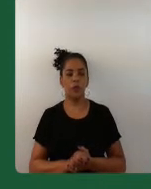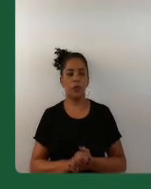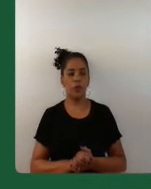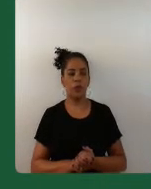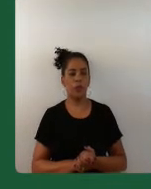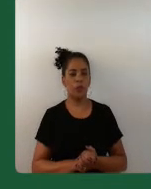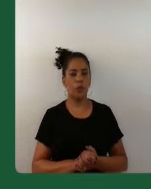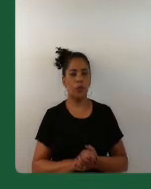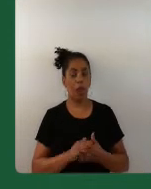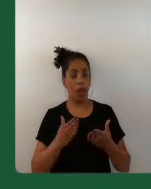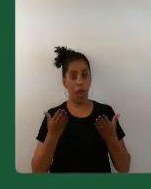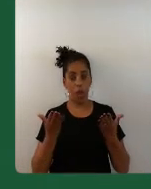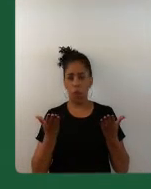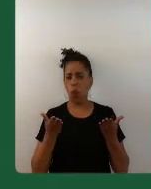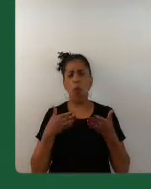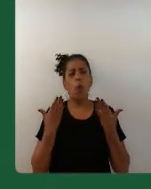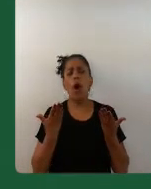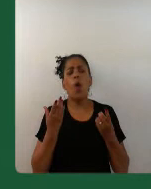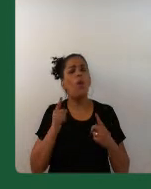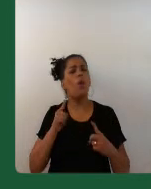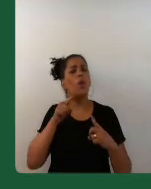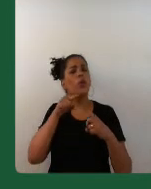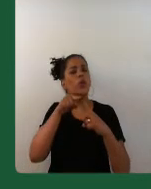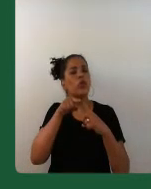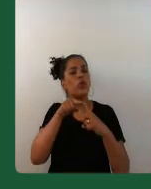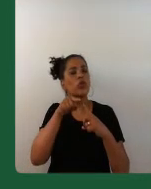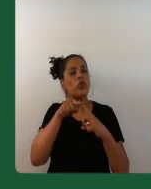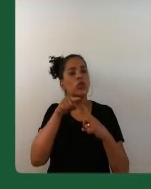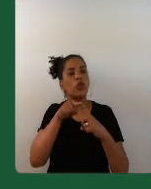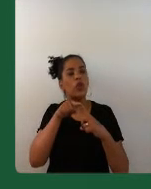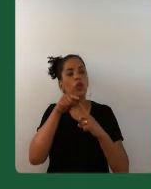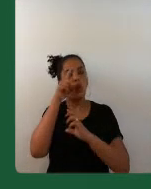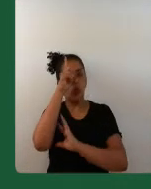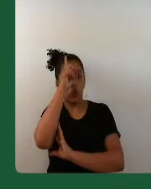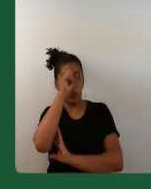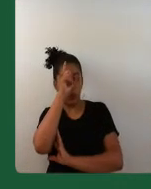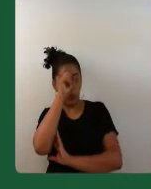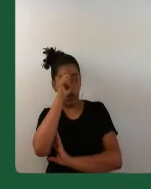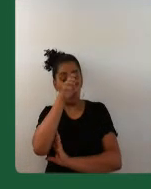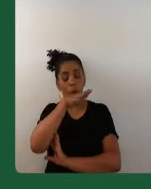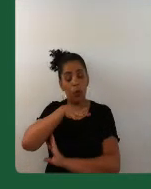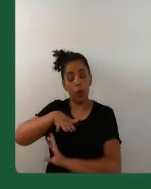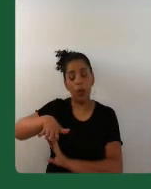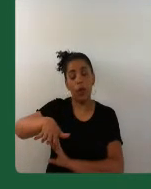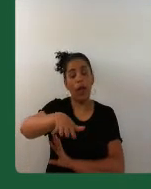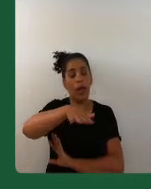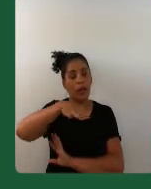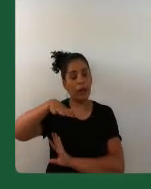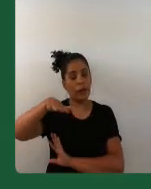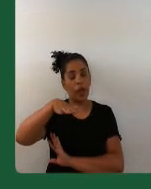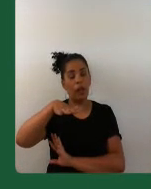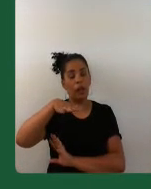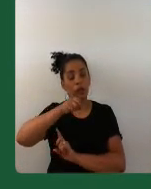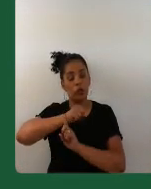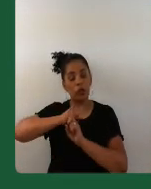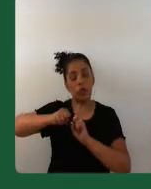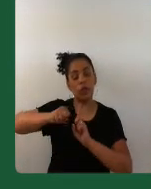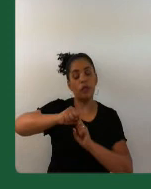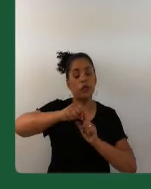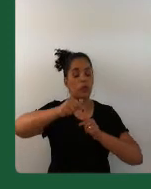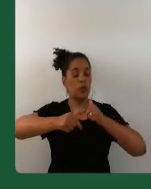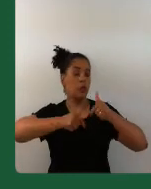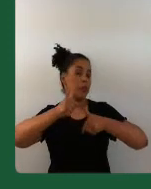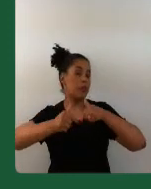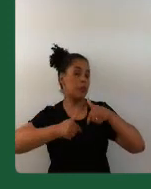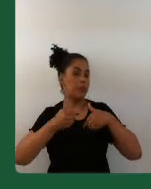Vou falar agora sobre a atuação e qual que é o objetivo do nosso setor, do setor do serviço social aqui no hospital.